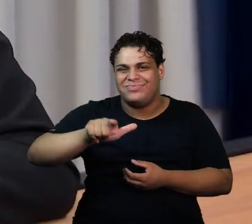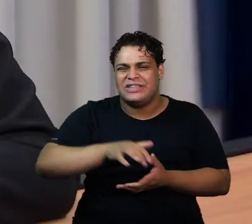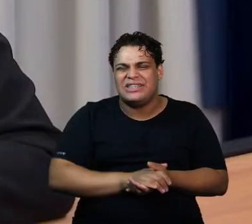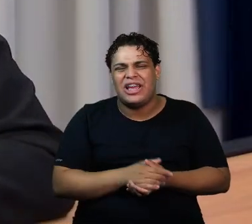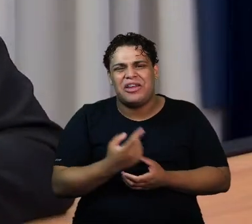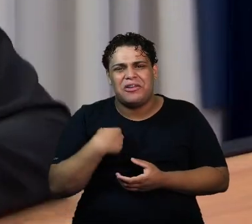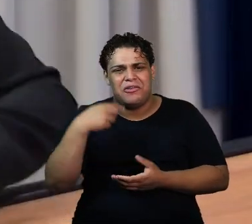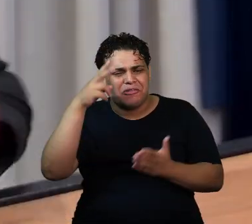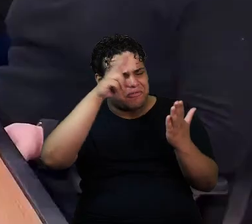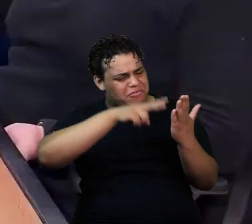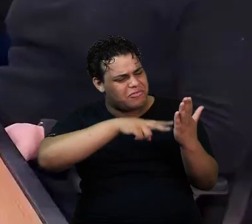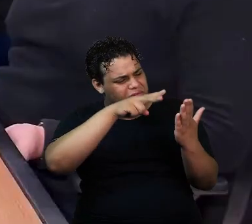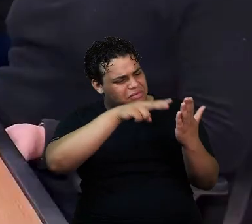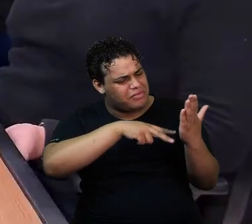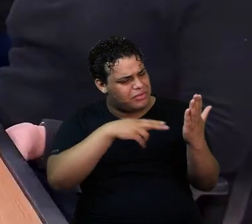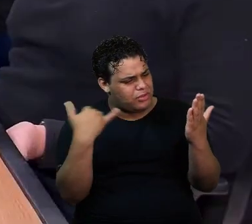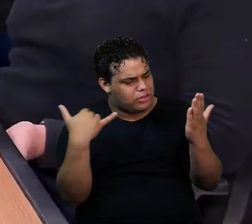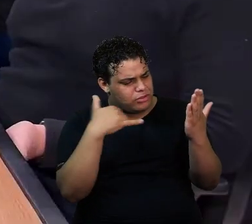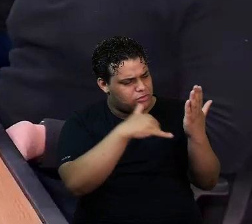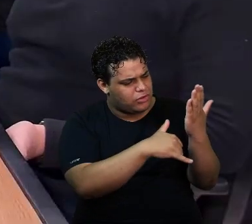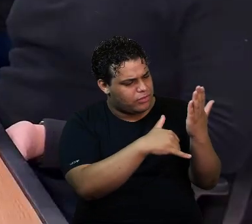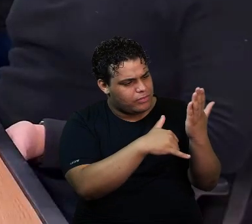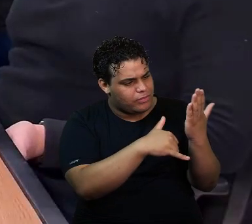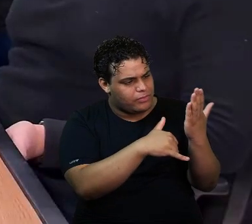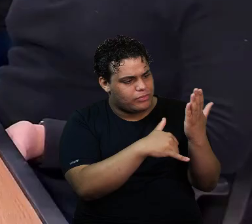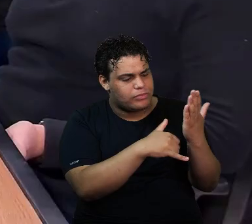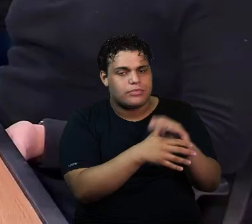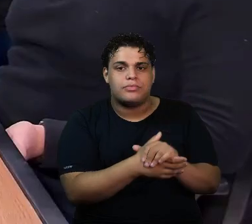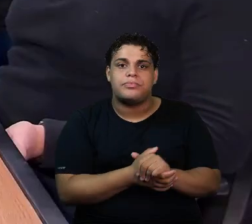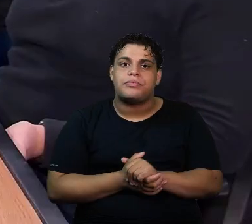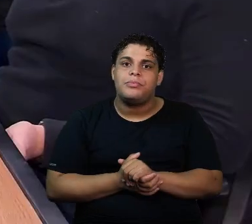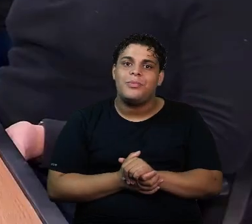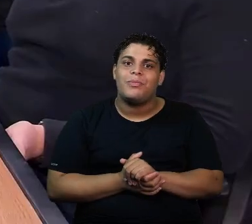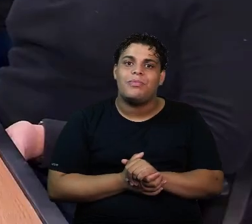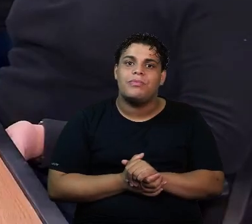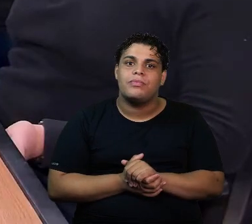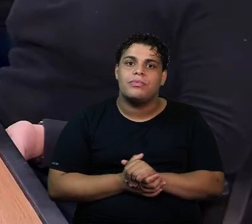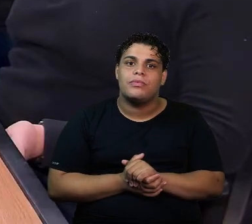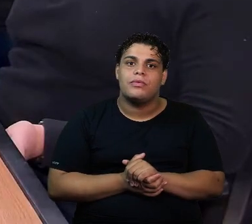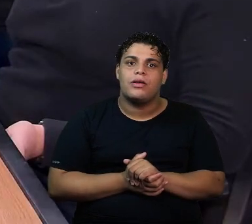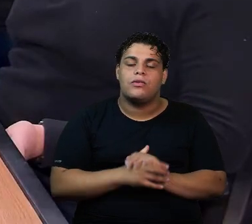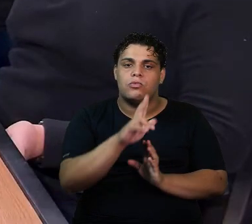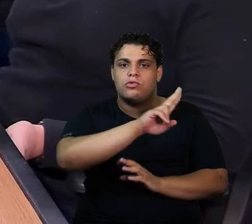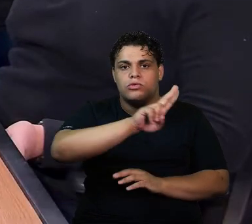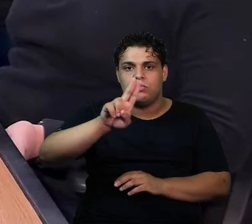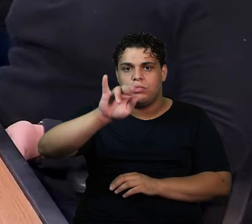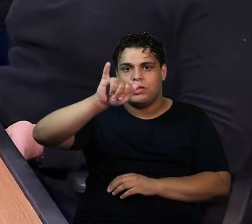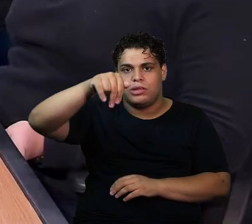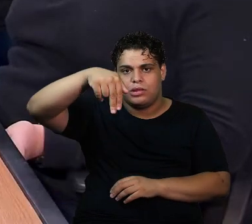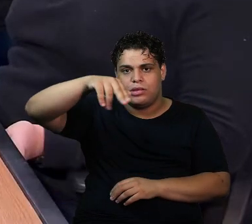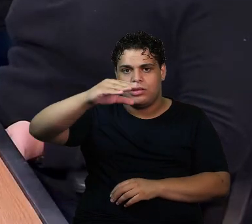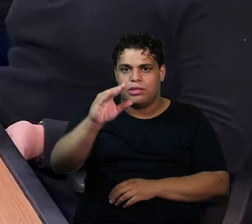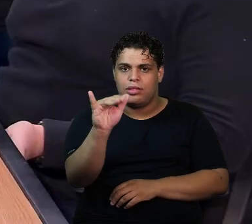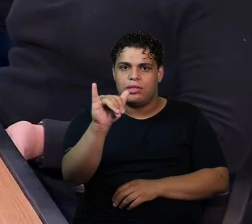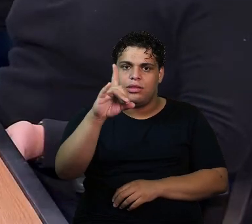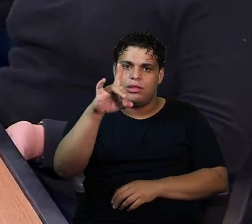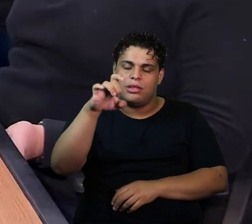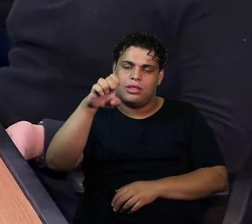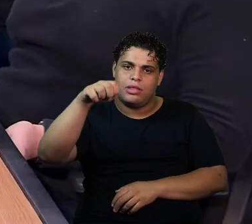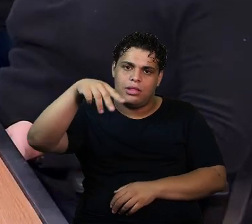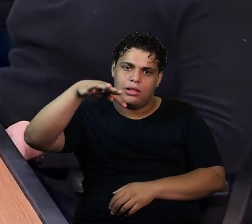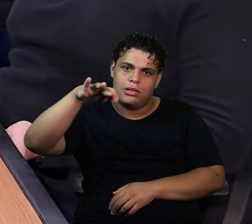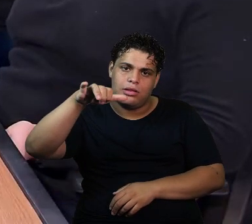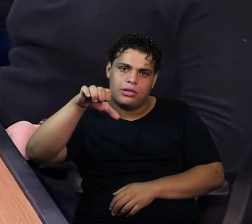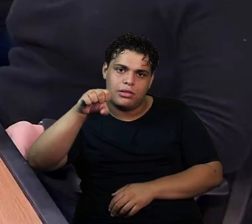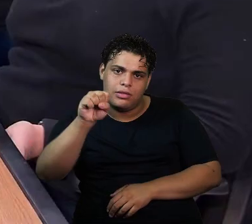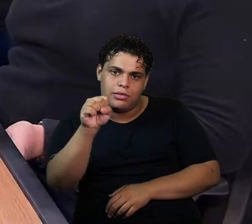Rafael, e falando, na verdade, que acidentes aquáticos poderiam ser chamados de incidentes aquáticos, porque são